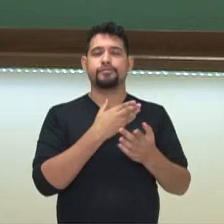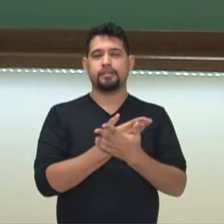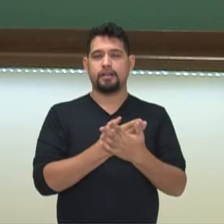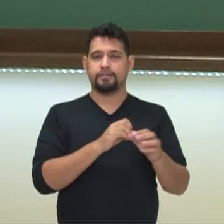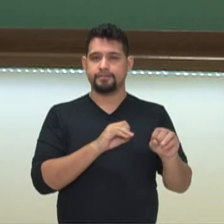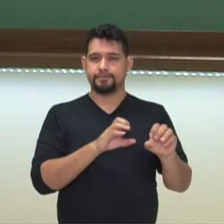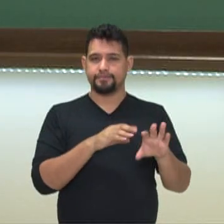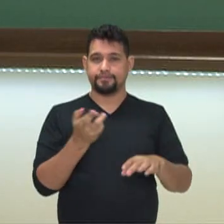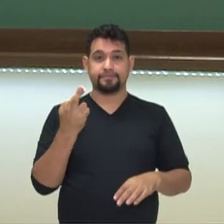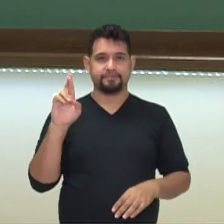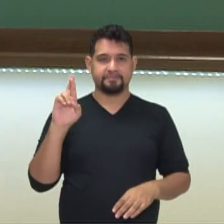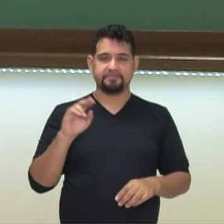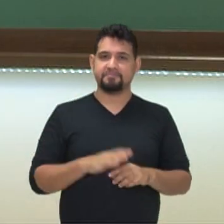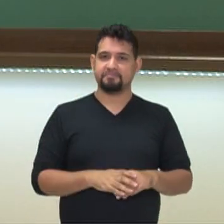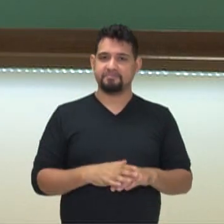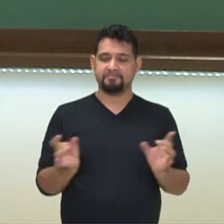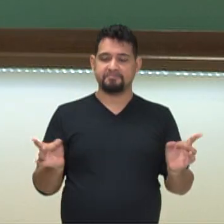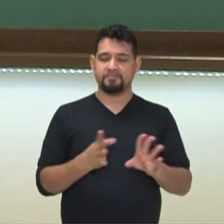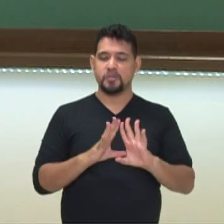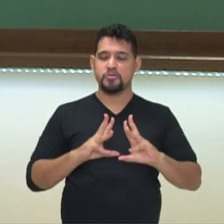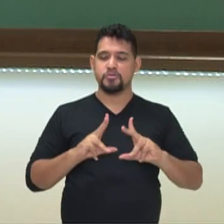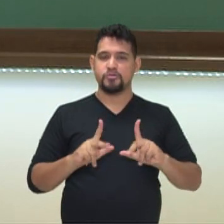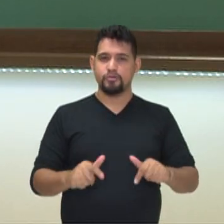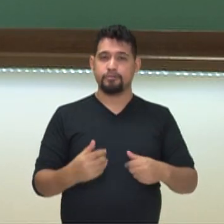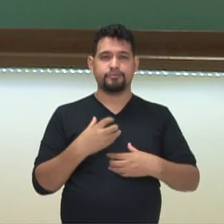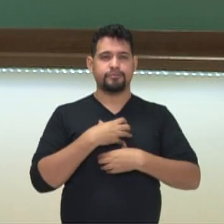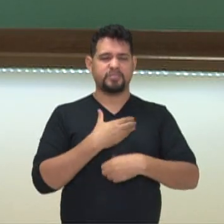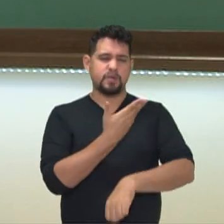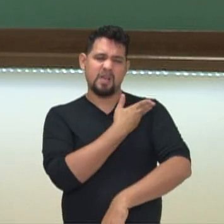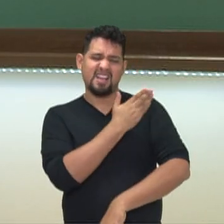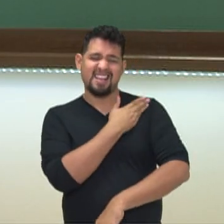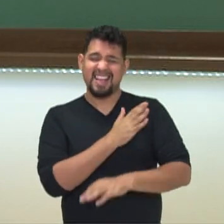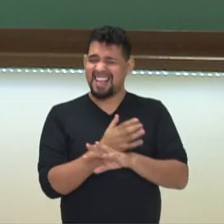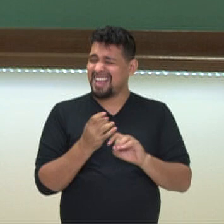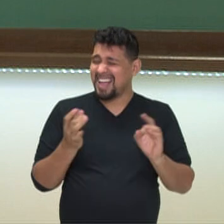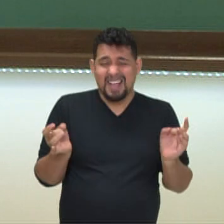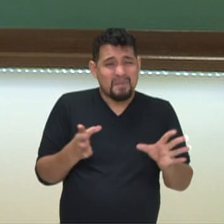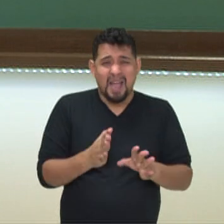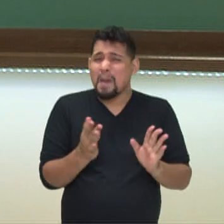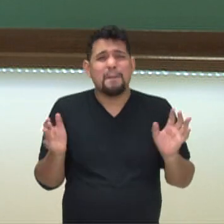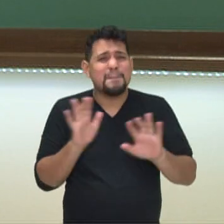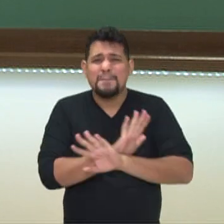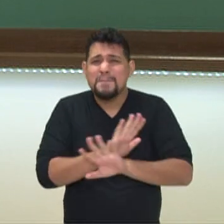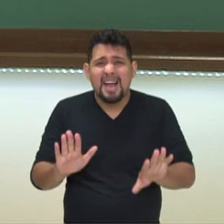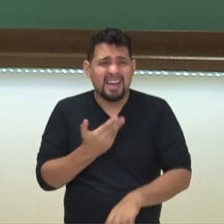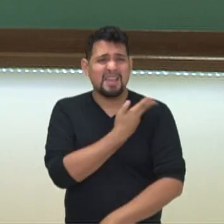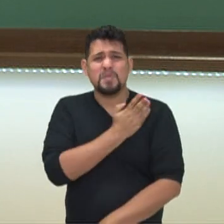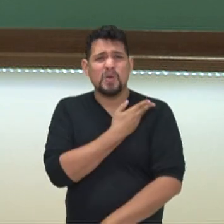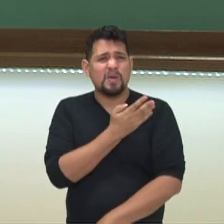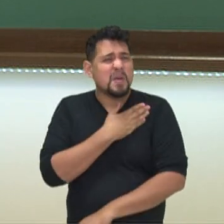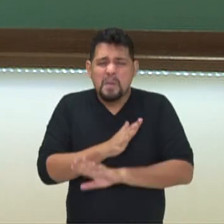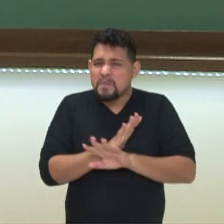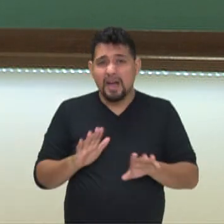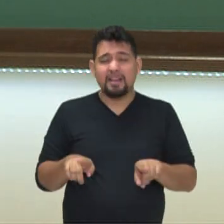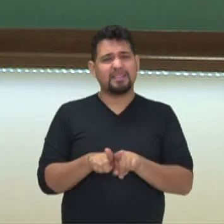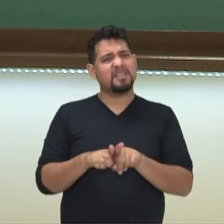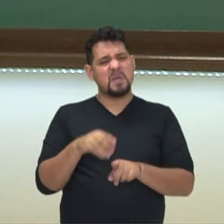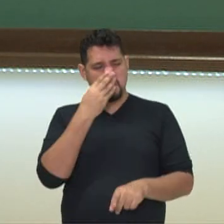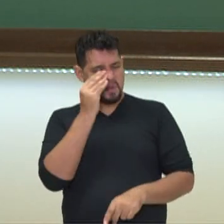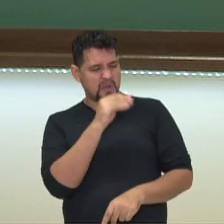ensino religioso. Superar toda e qualquer forma de preconceito, de discriminação religiosa e com